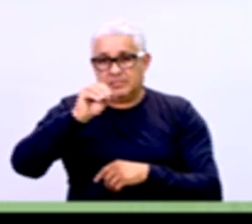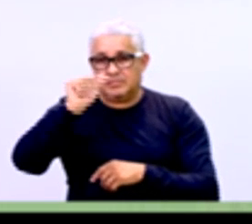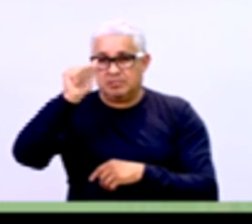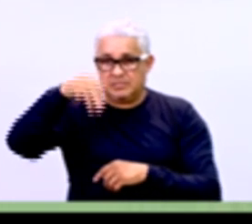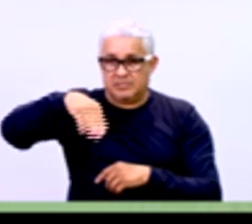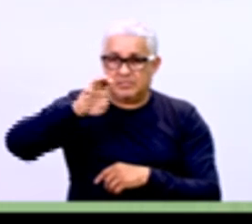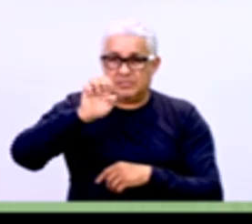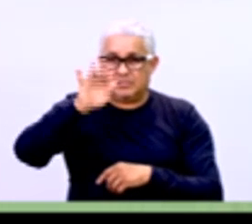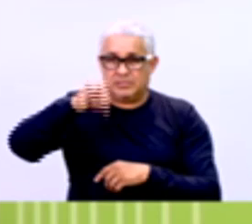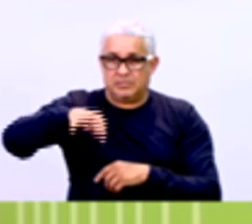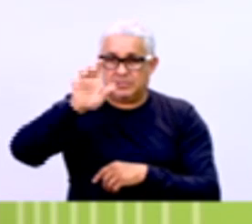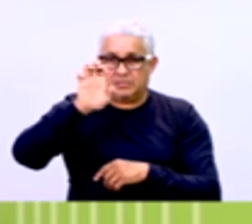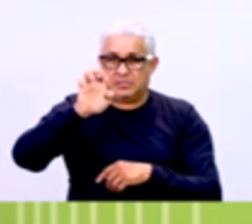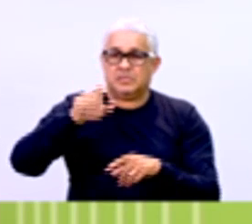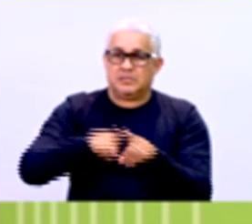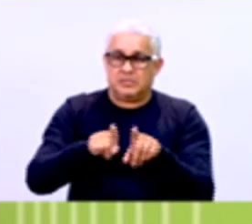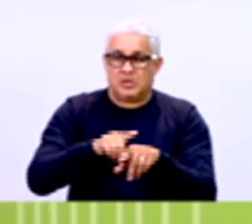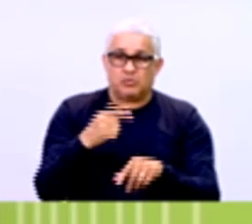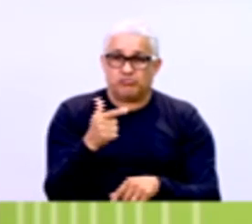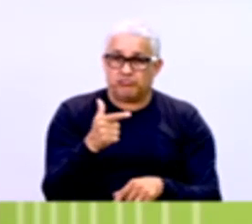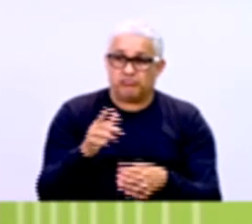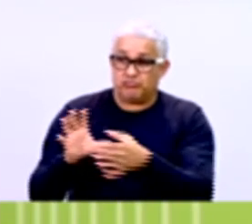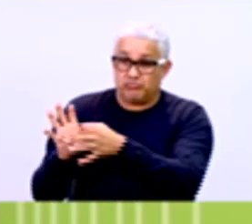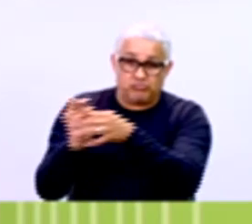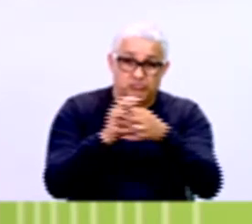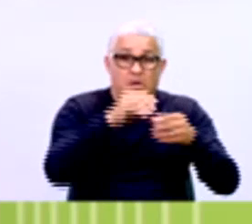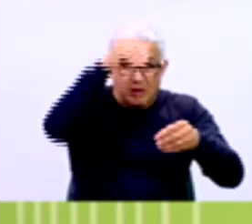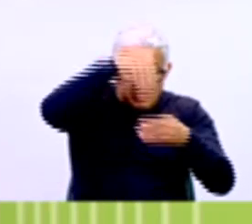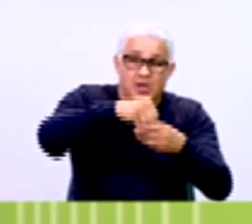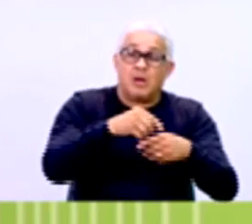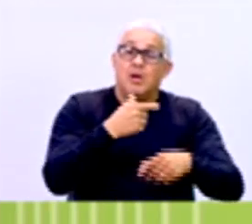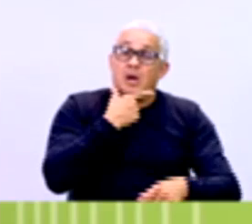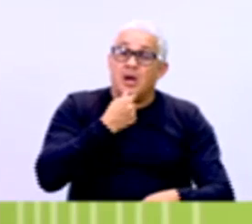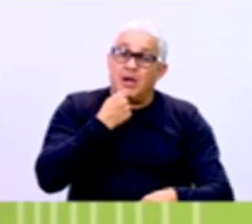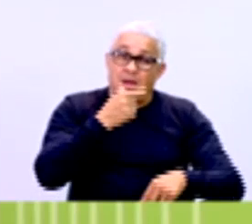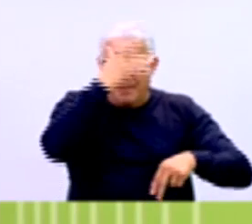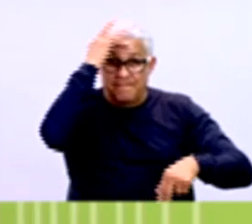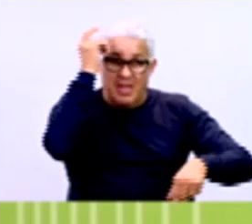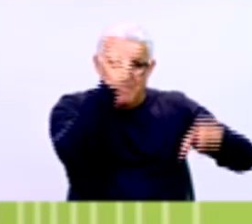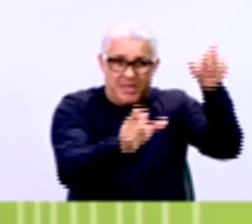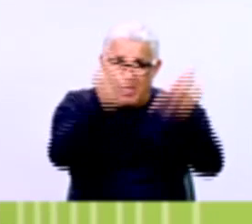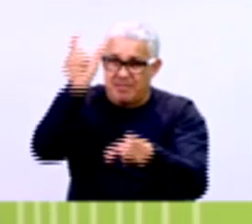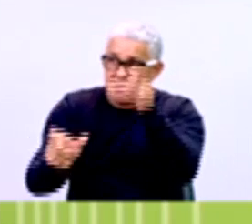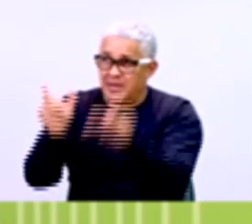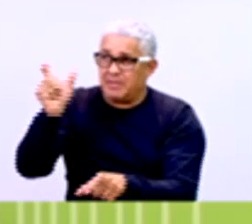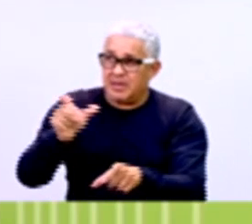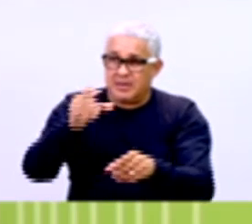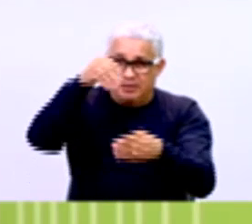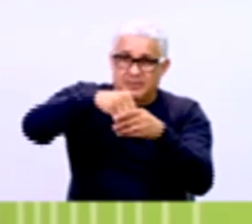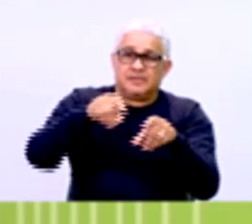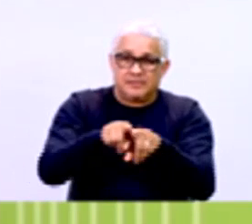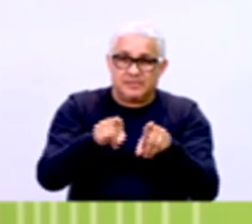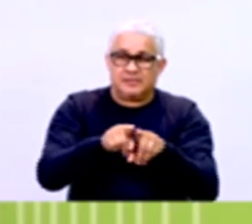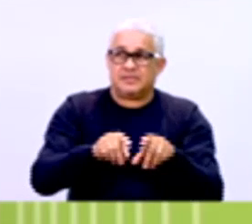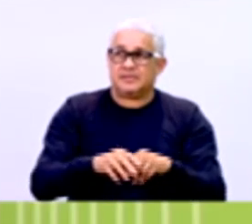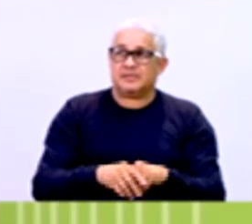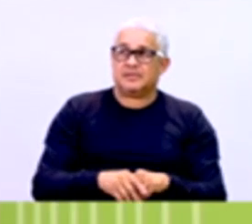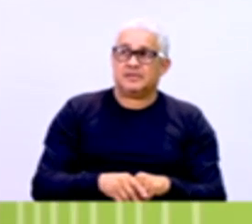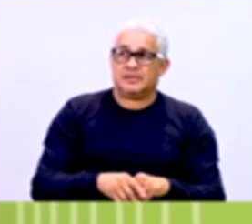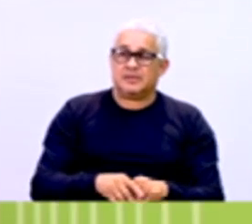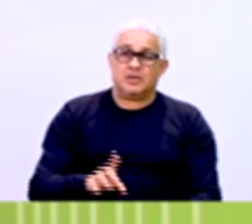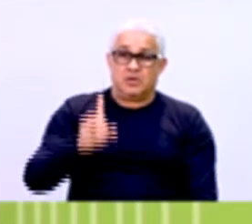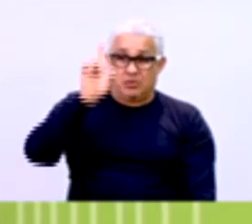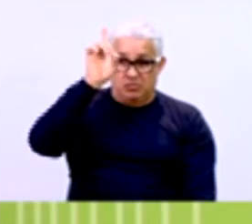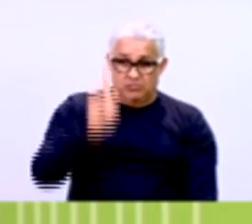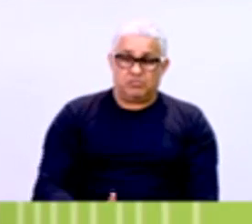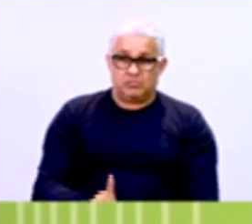apenas de elementos do meio ambiente, mas nós estamos falando do homem também, não é? Então, quando se fala em meio ambiente, nós estamos falando inclusive em direitos